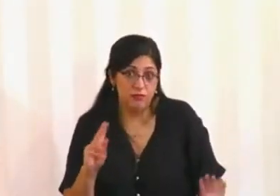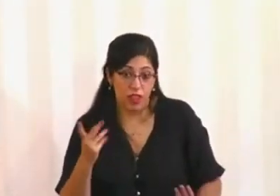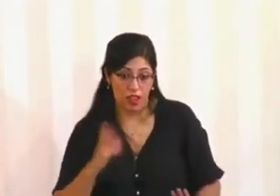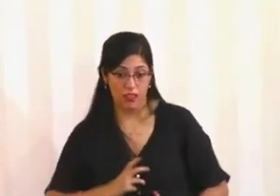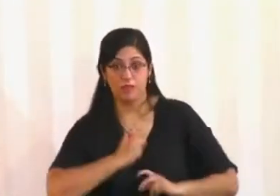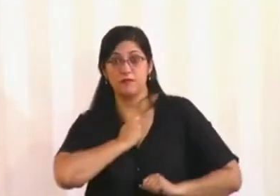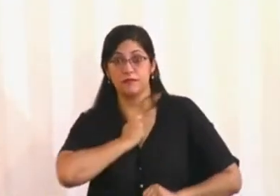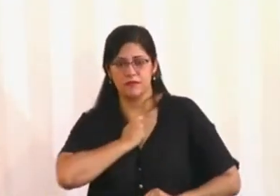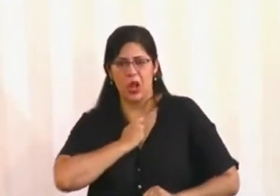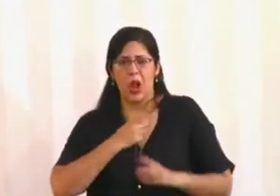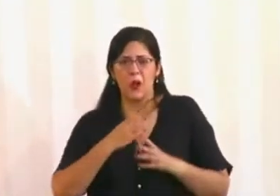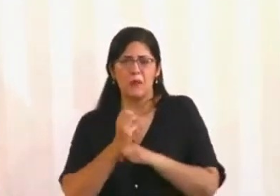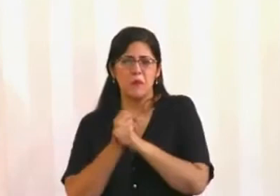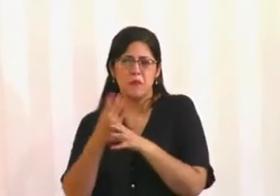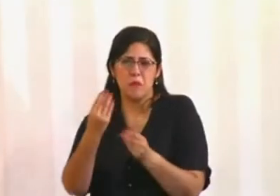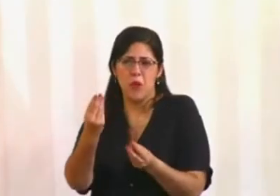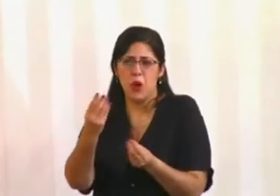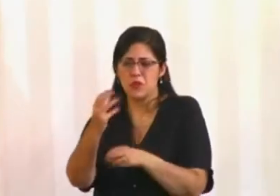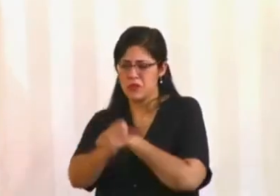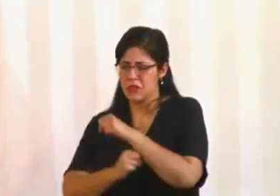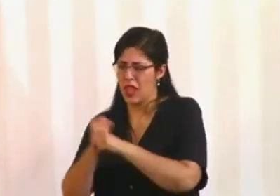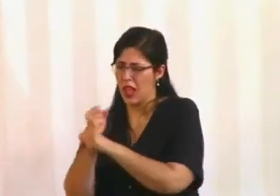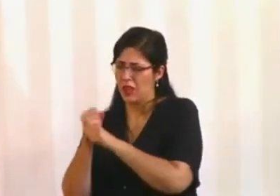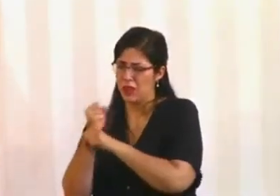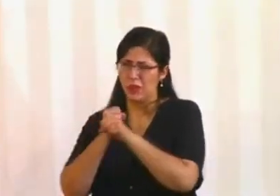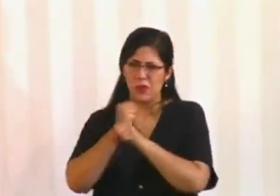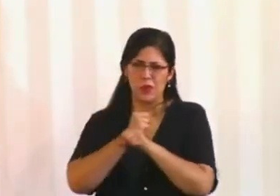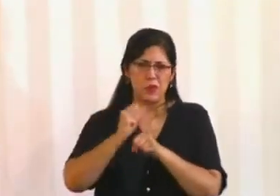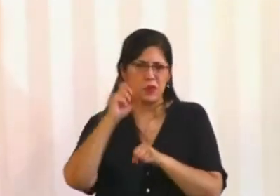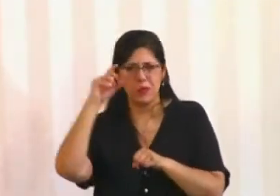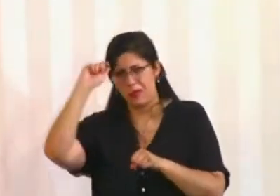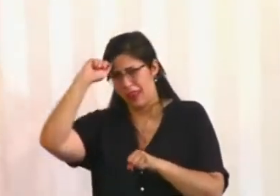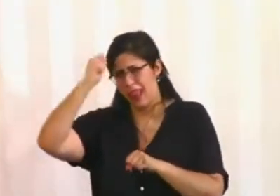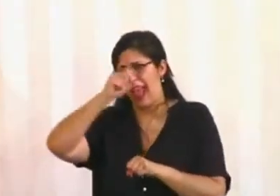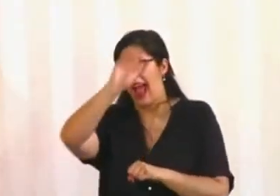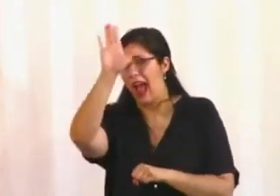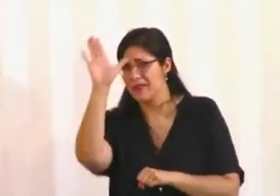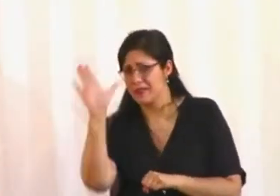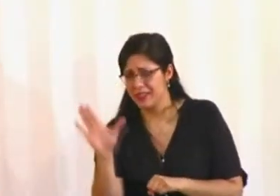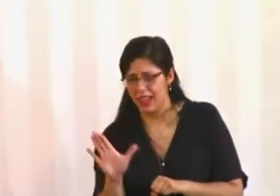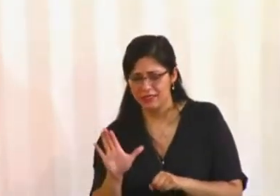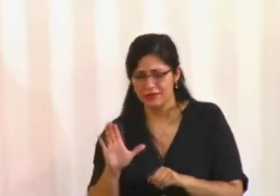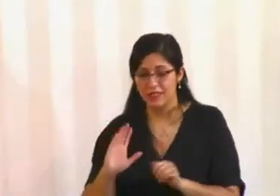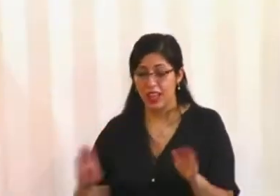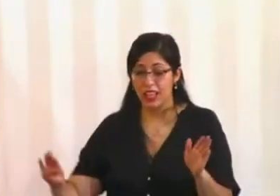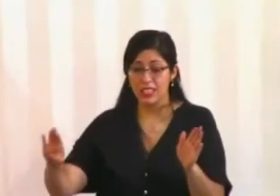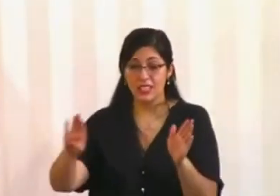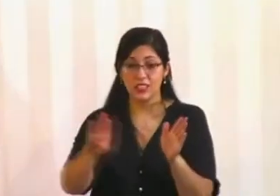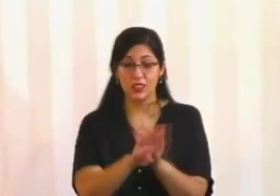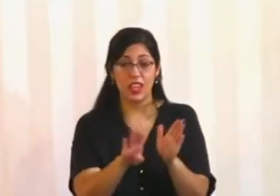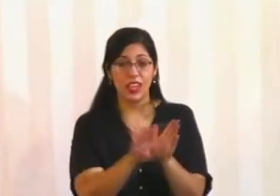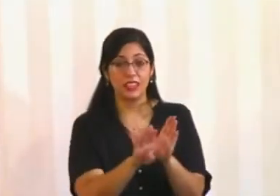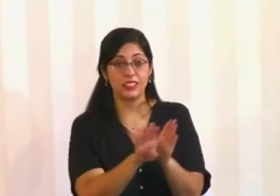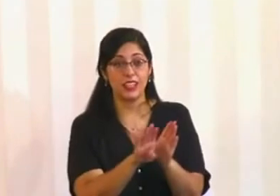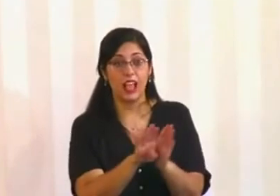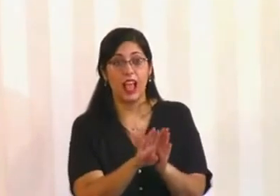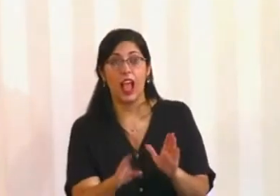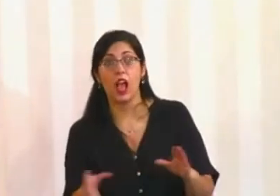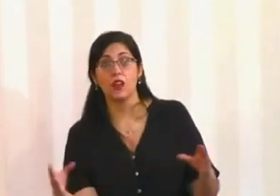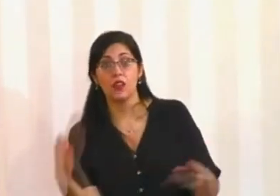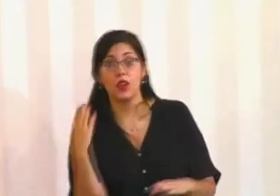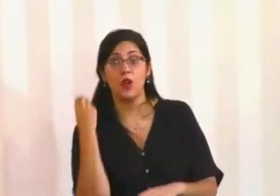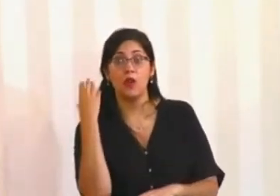Henrique, depois de muitos anos na África, muitos anos, ele manda uma carta, manda um e-mail, uma mensagem para o pastor da igreja: chego no voo tal, no